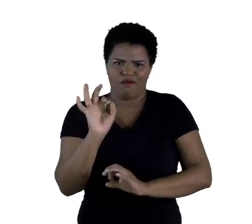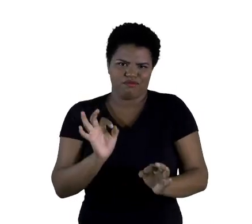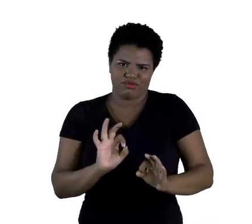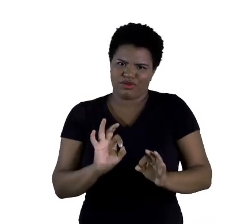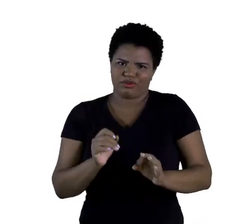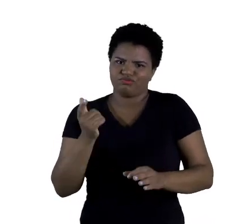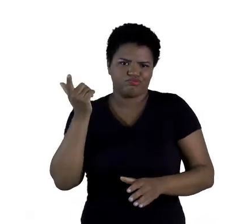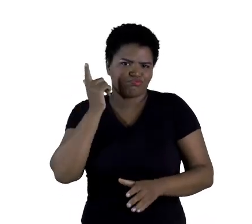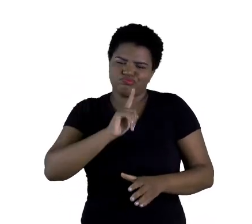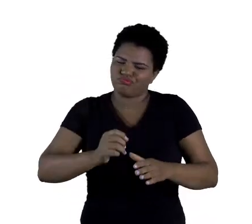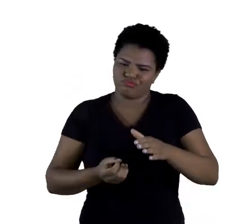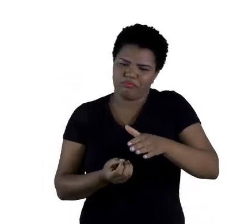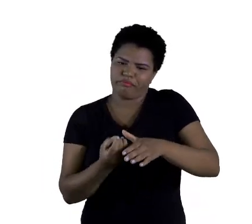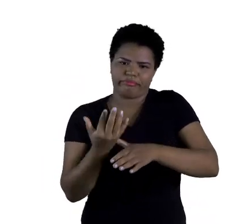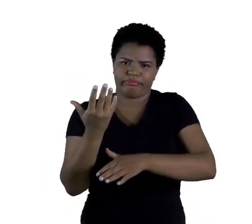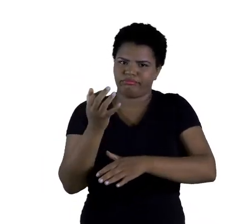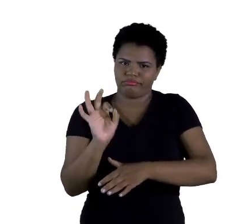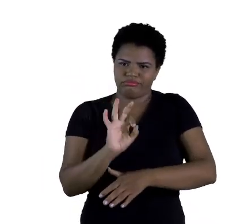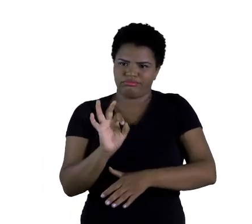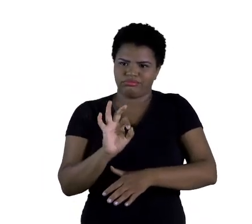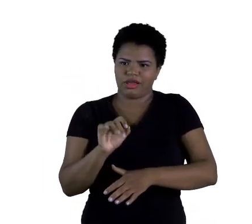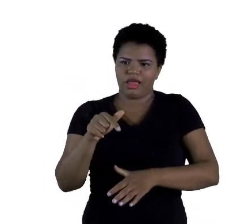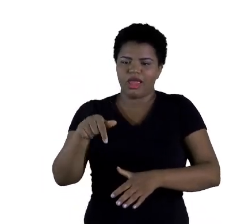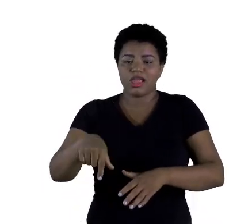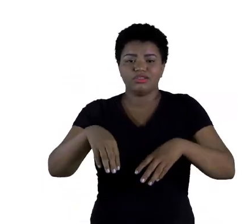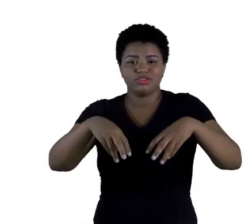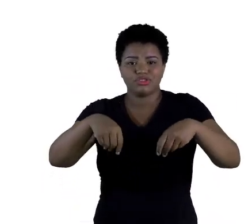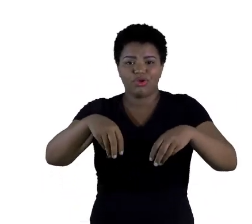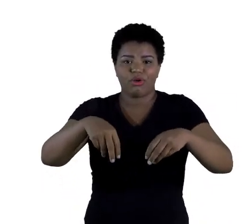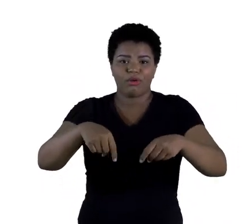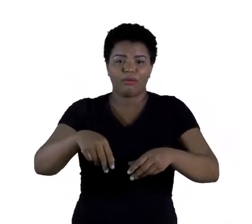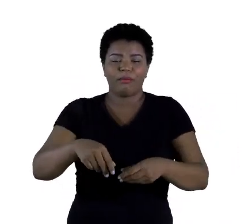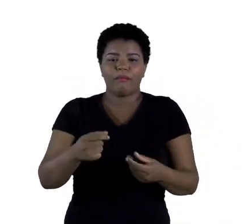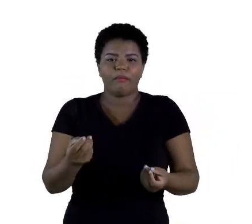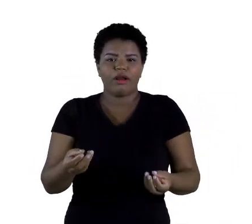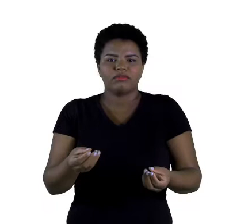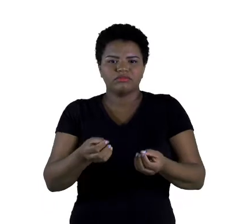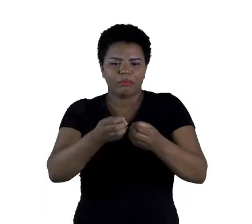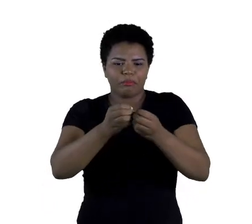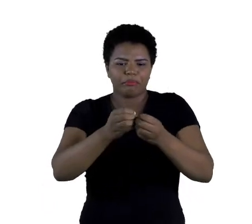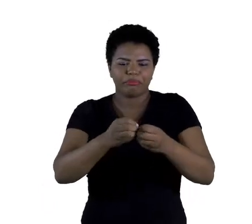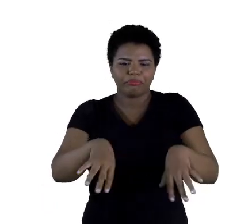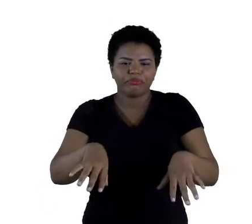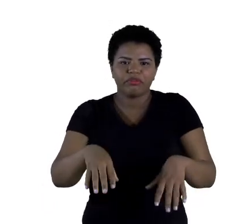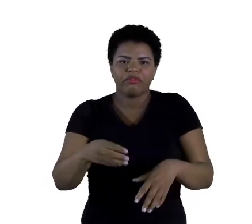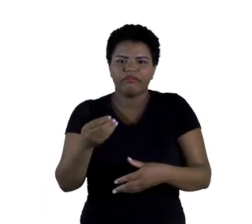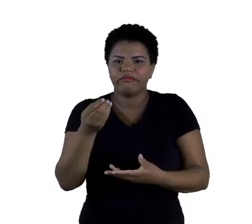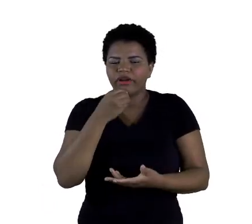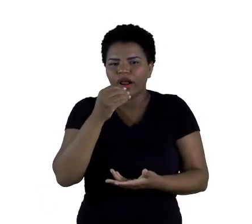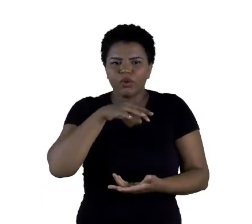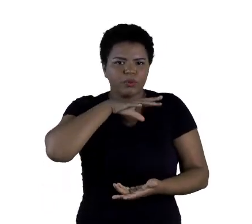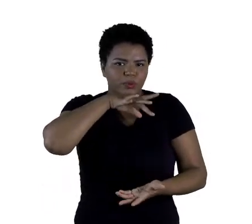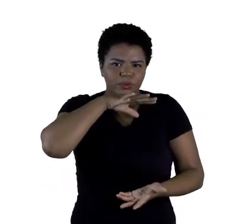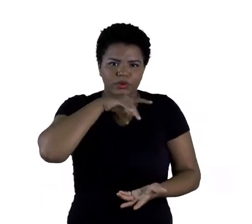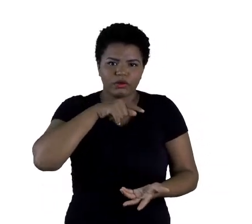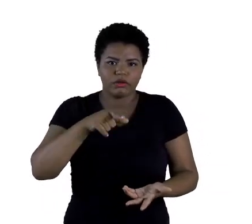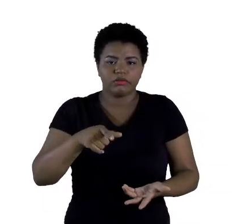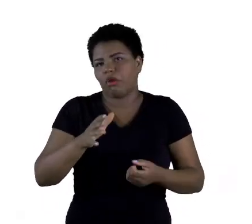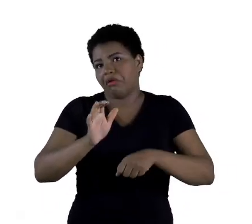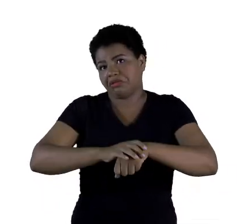planta, e esse solo está empobrecido, não? Então foi por alguma ação, ou foi da natureza, ou pelo homem